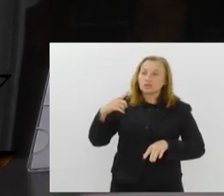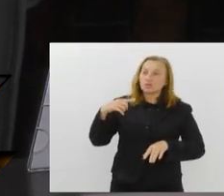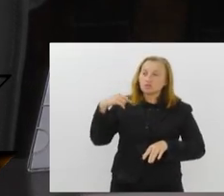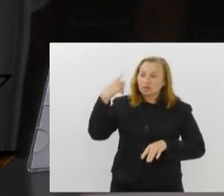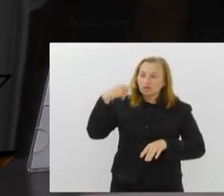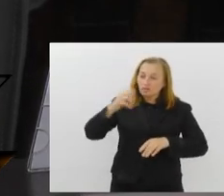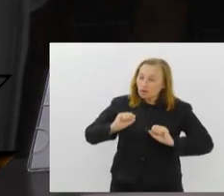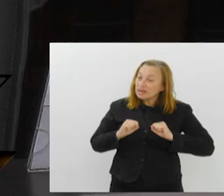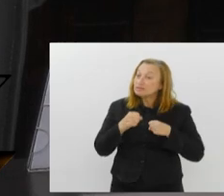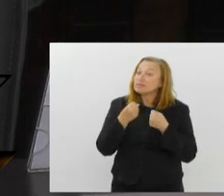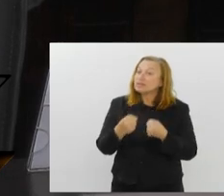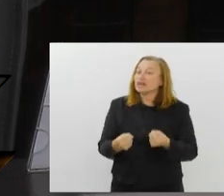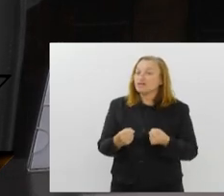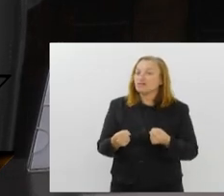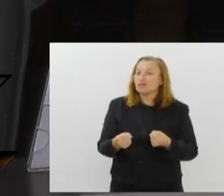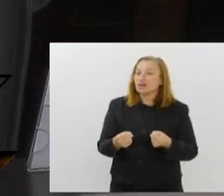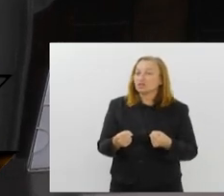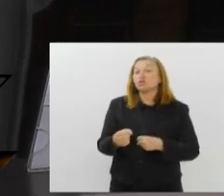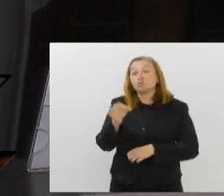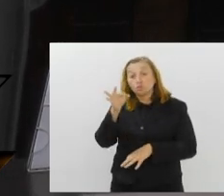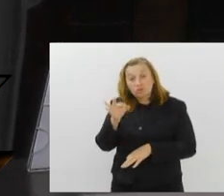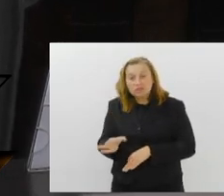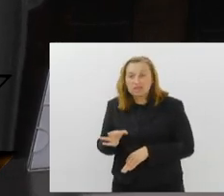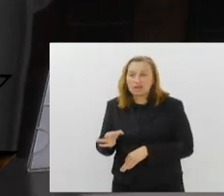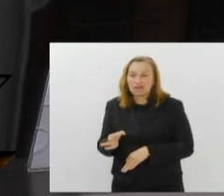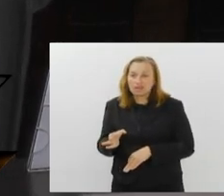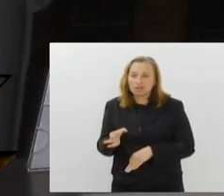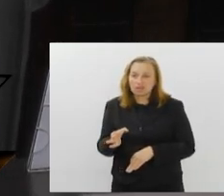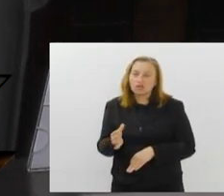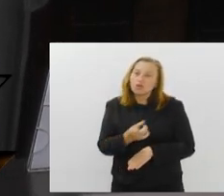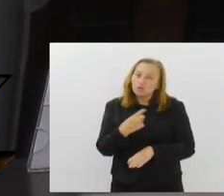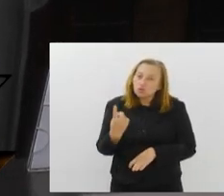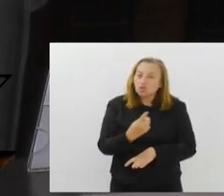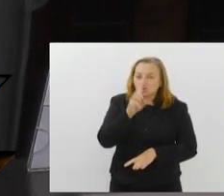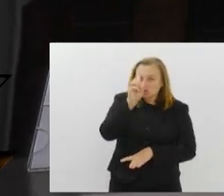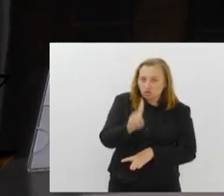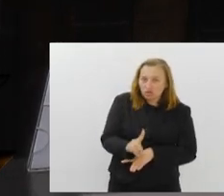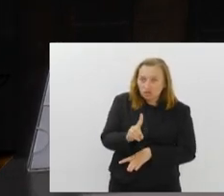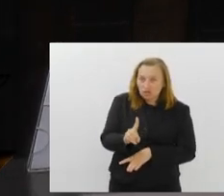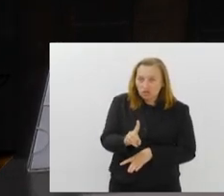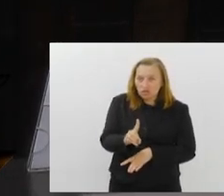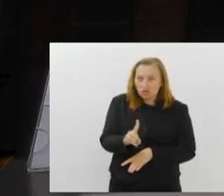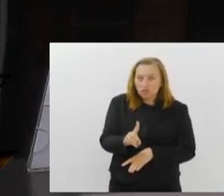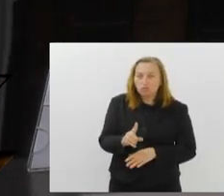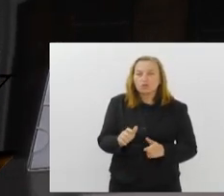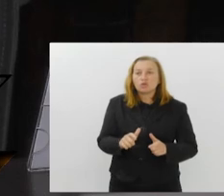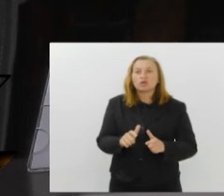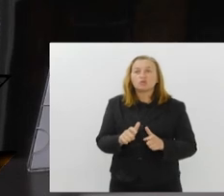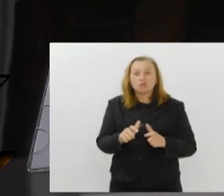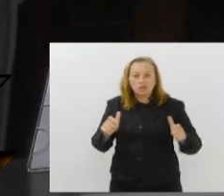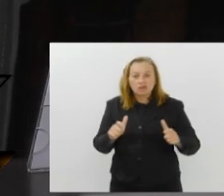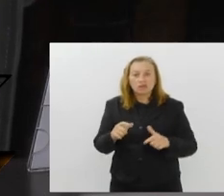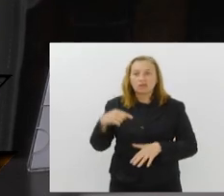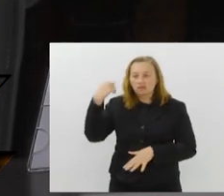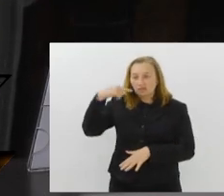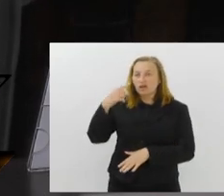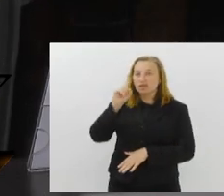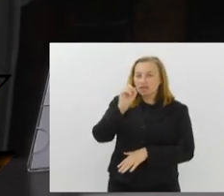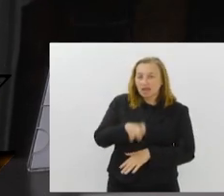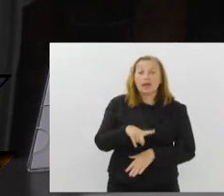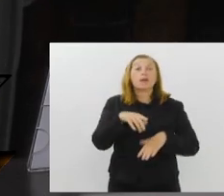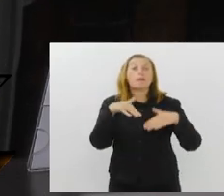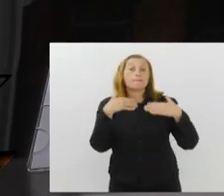a prerrogativa defende os nossos direitos como um grande advogado que ele é Parabéns Fernando